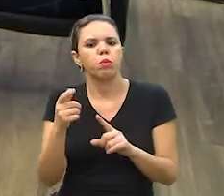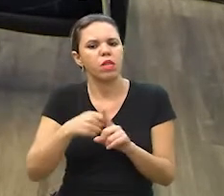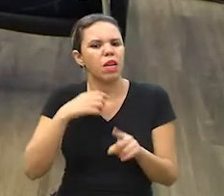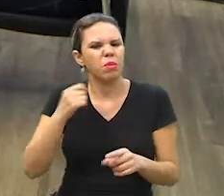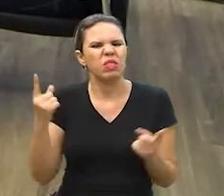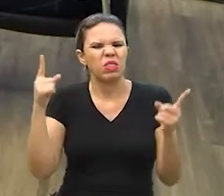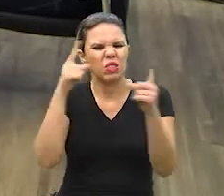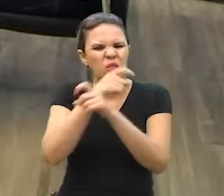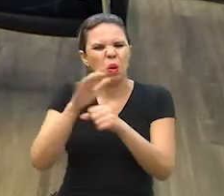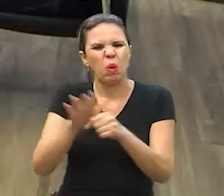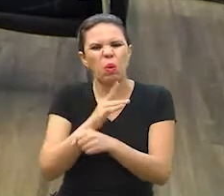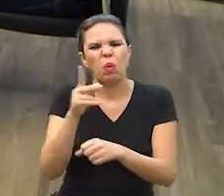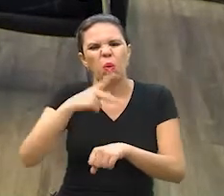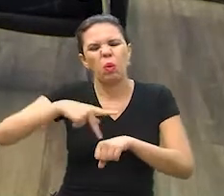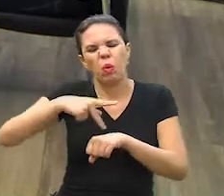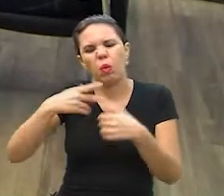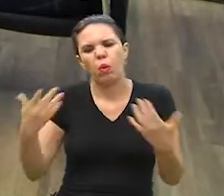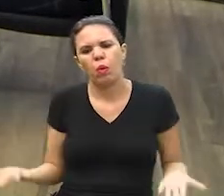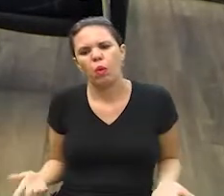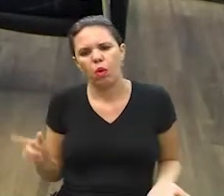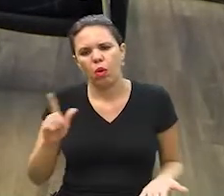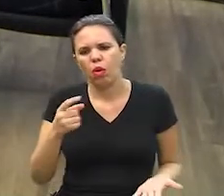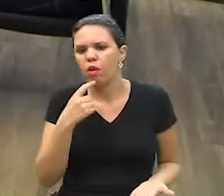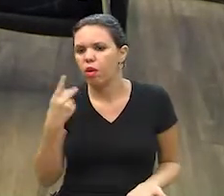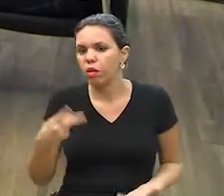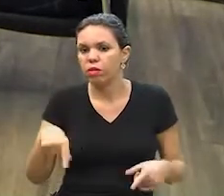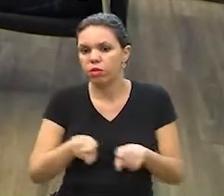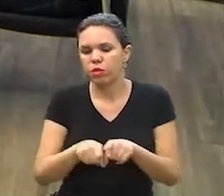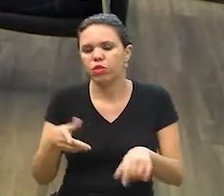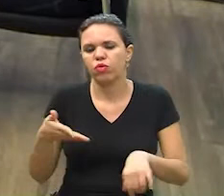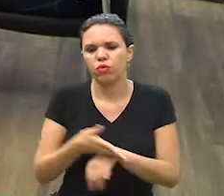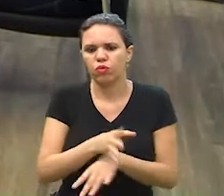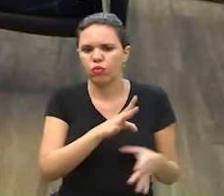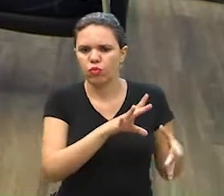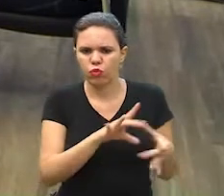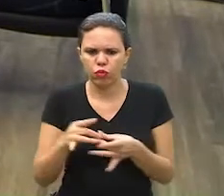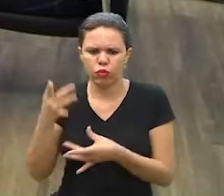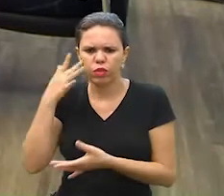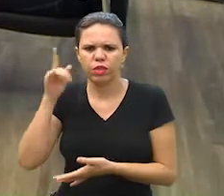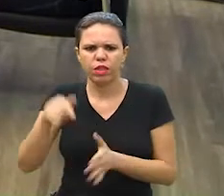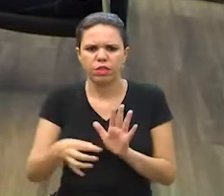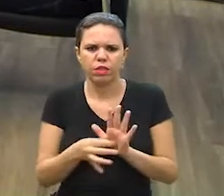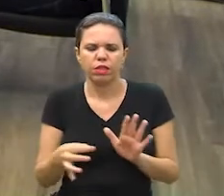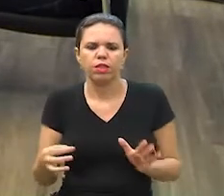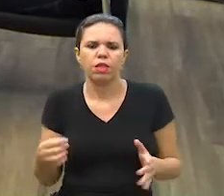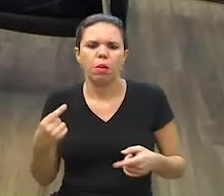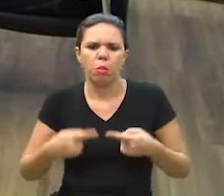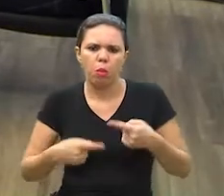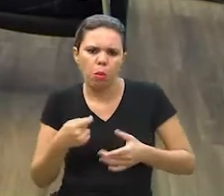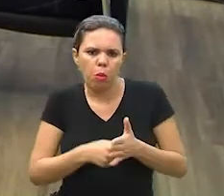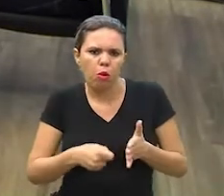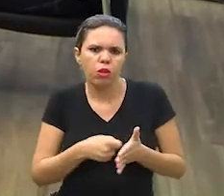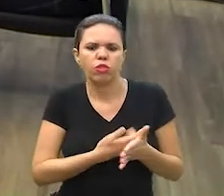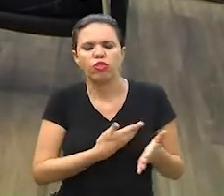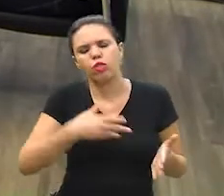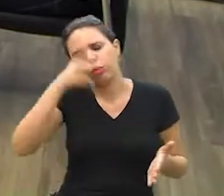muito complicado no nosso país e claro que Campinas está neste contexto, como é que você enxerga essas políticas